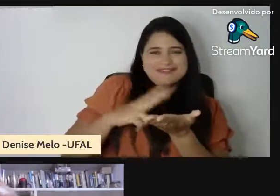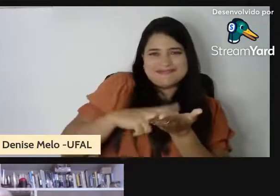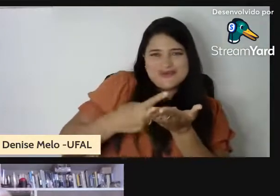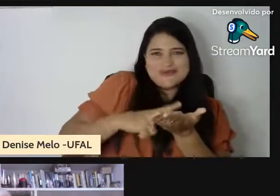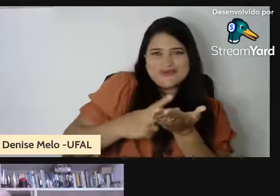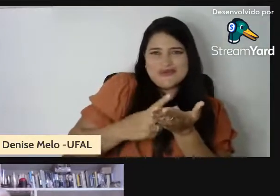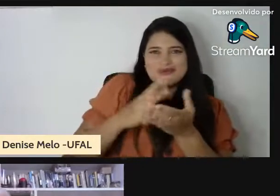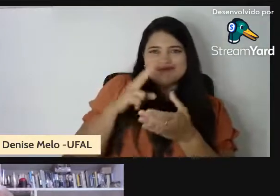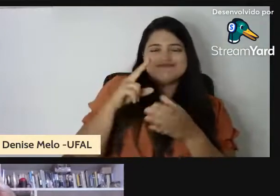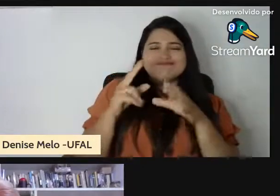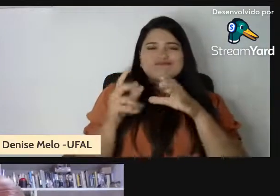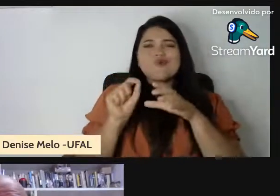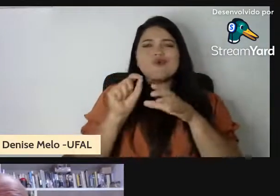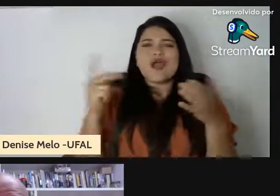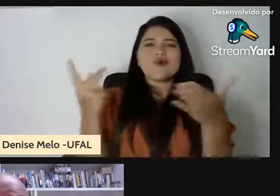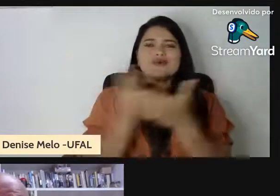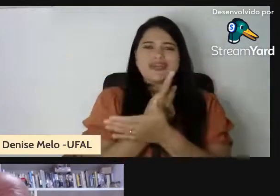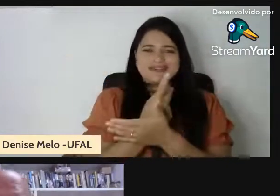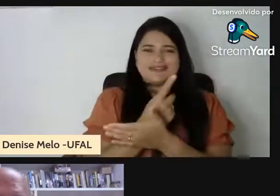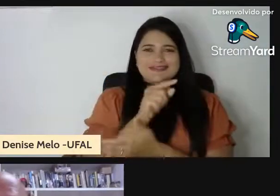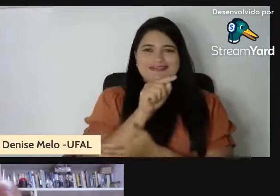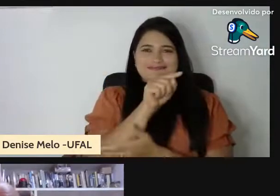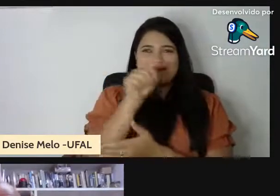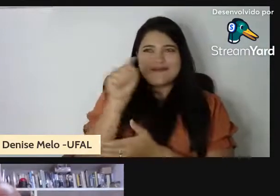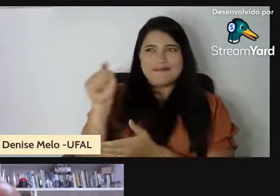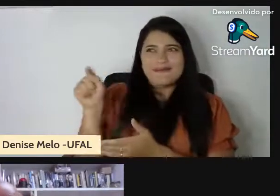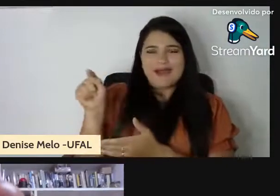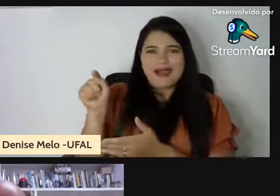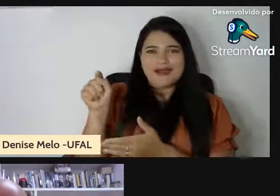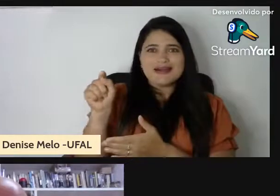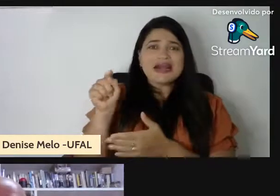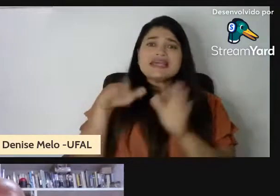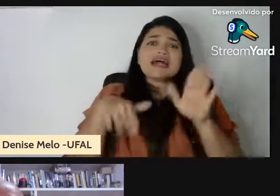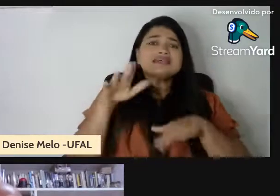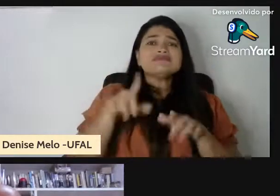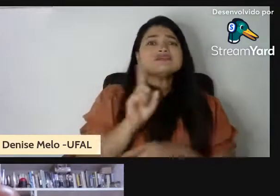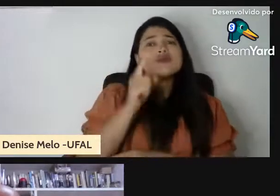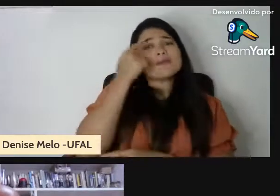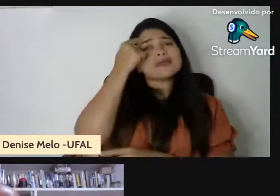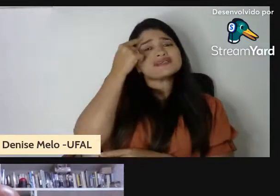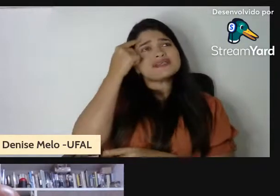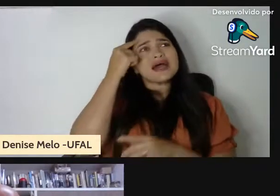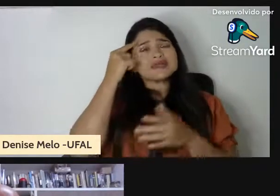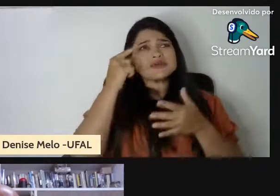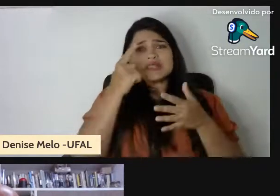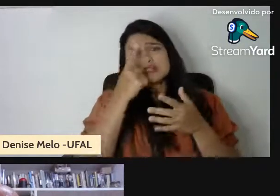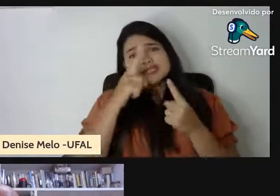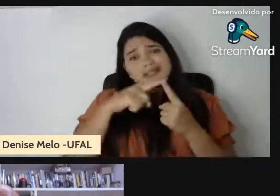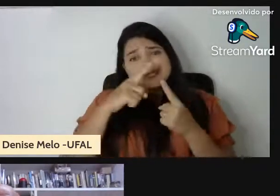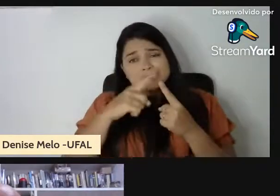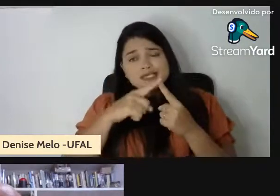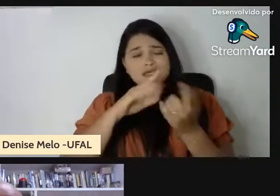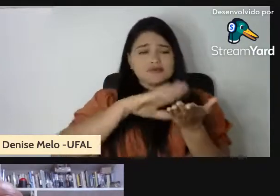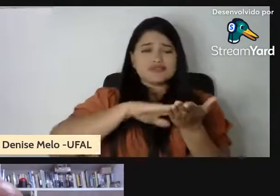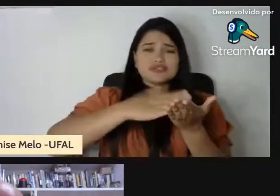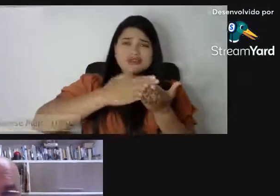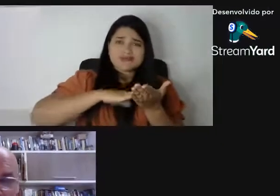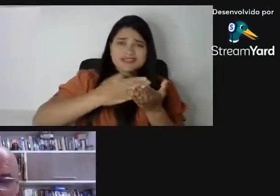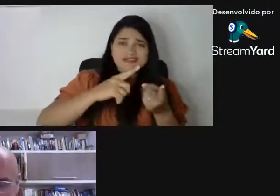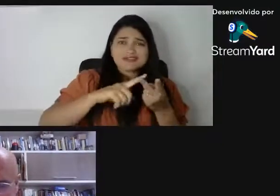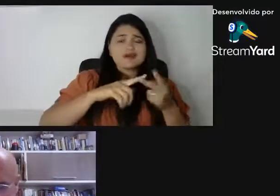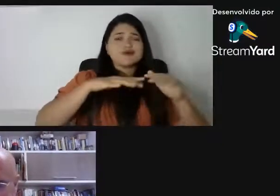interpretação, e que muitas vezes não é pensado. Todas as formas de interpretação, todos os movimentos